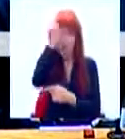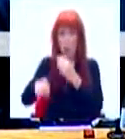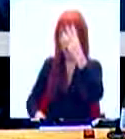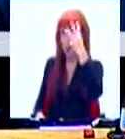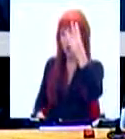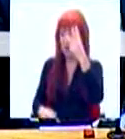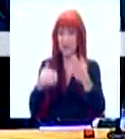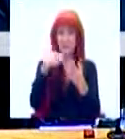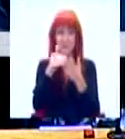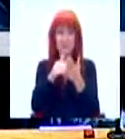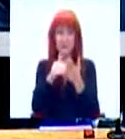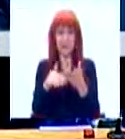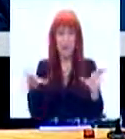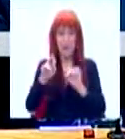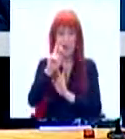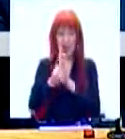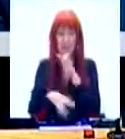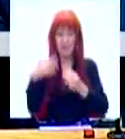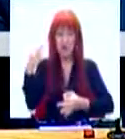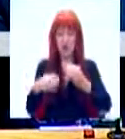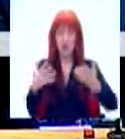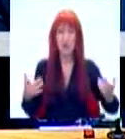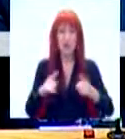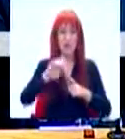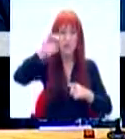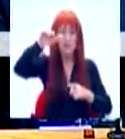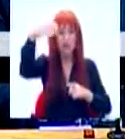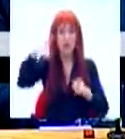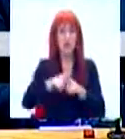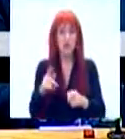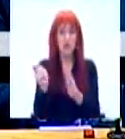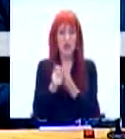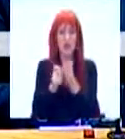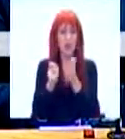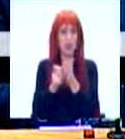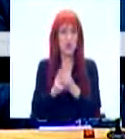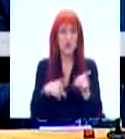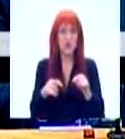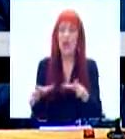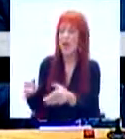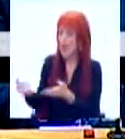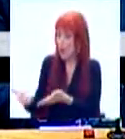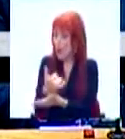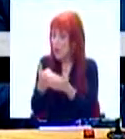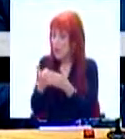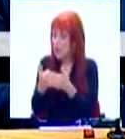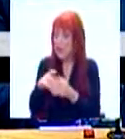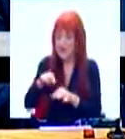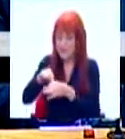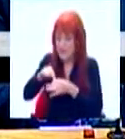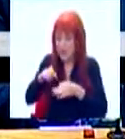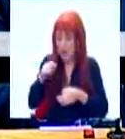que introduz neste regime jurídico. Primeiro, os critérios para a colheita de células